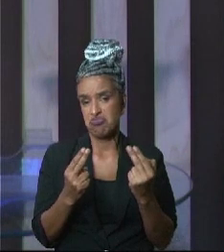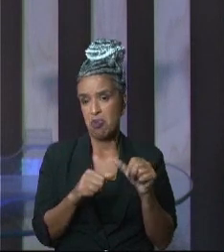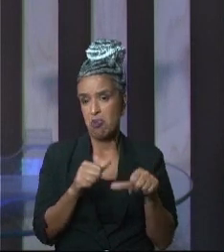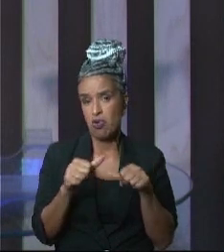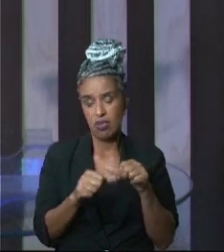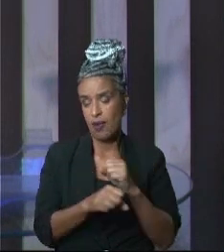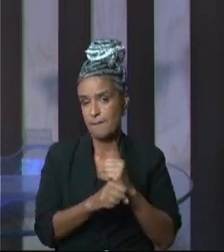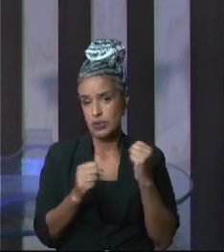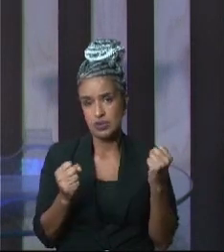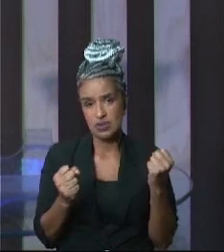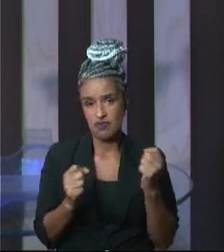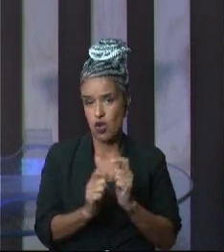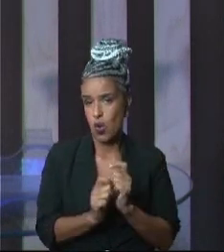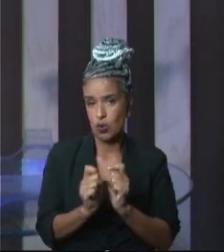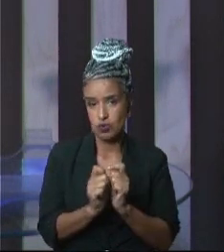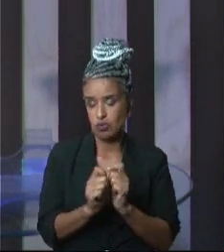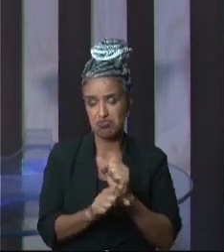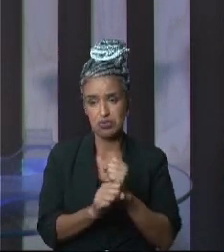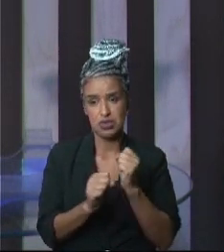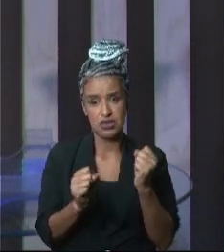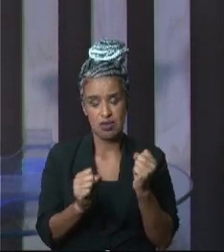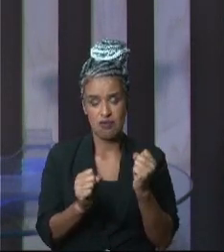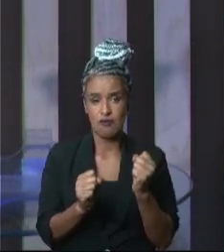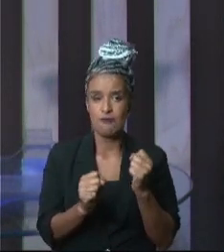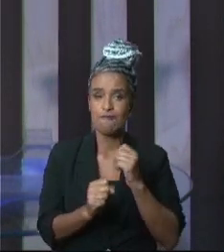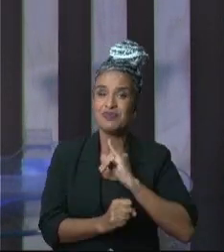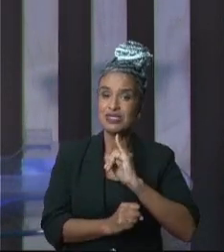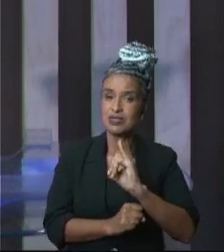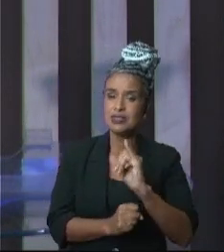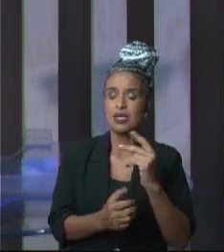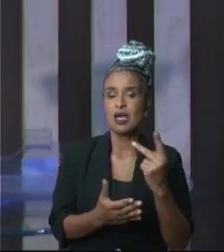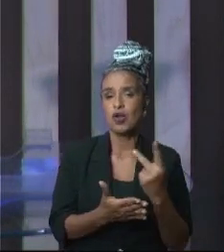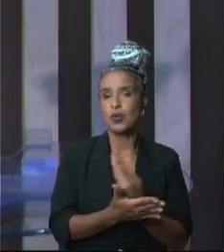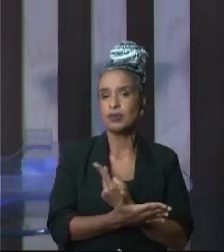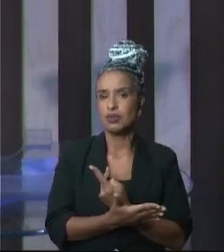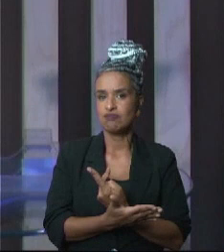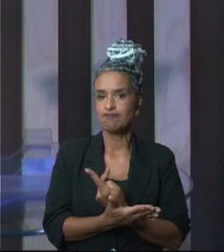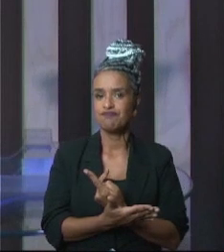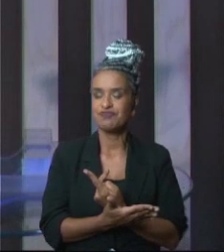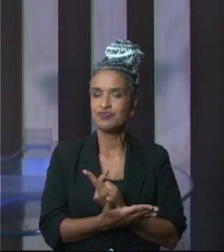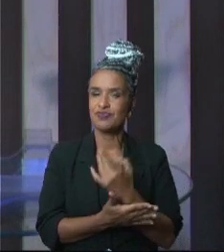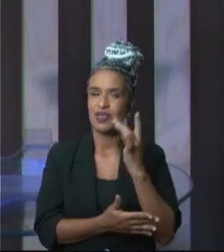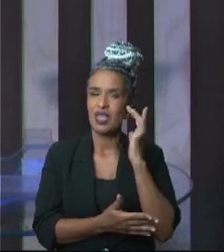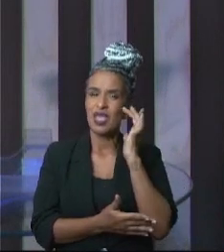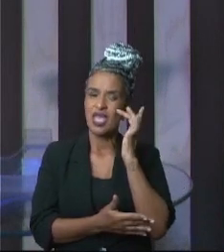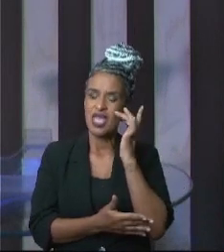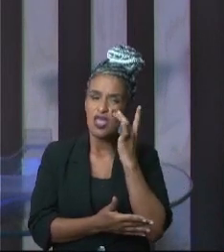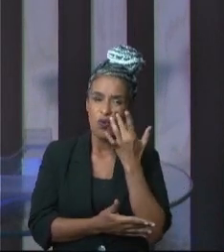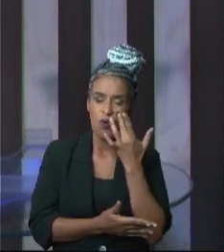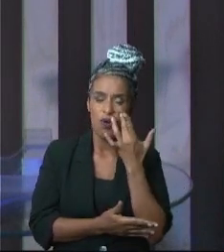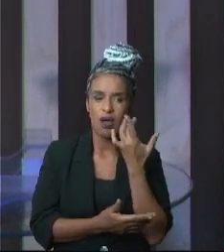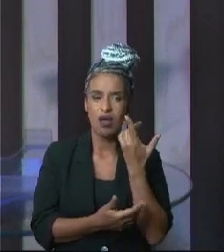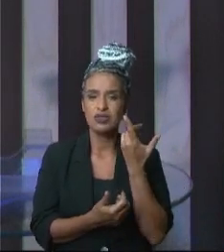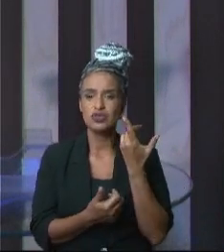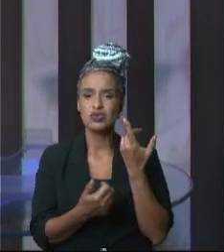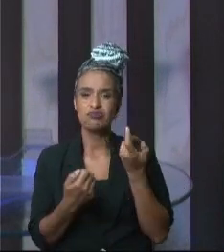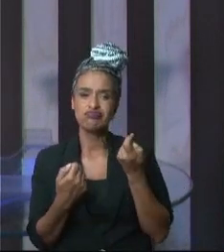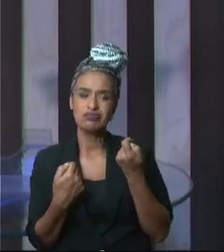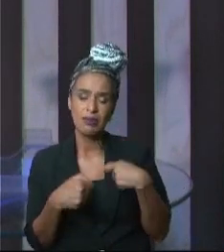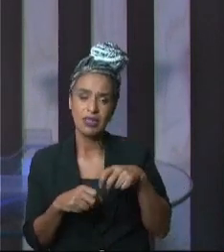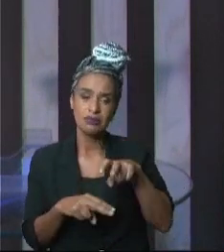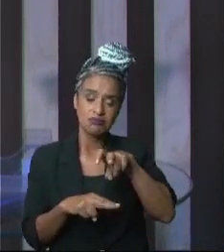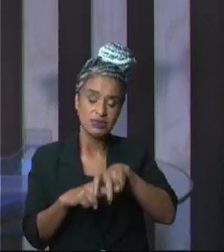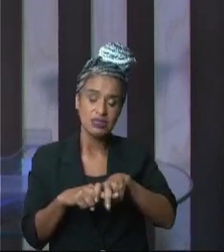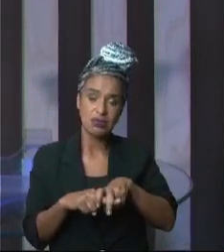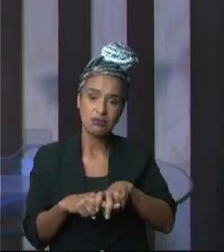incontornáveis, não é verdade? E se é assim, eu acho que não nos resta muito a não ser